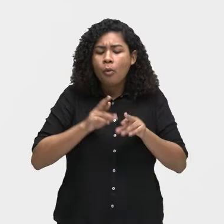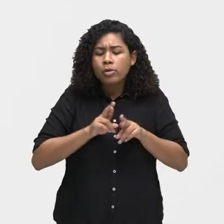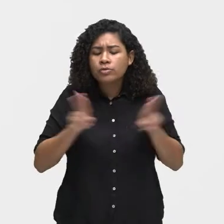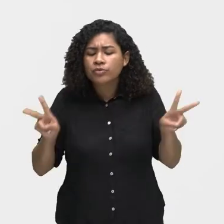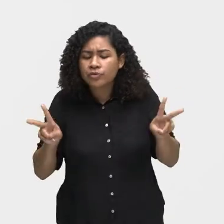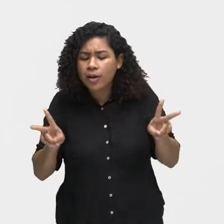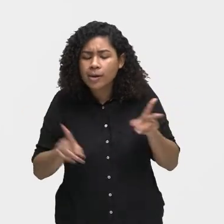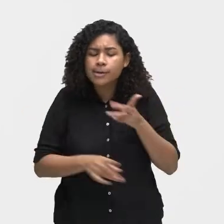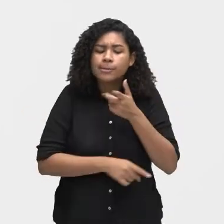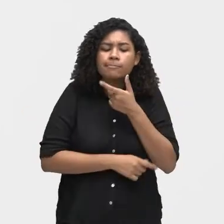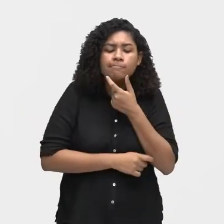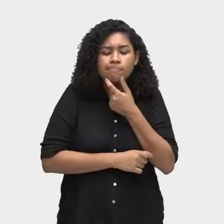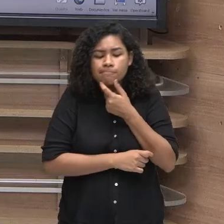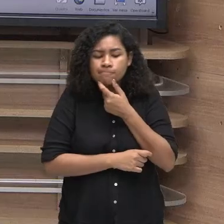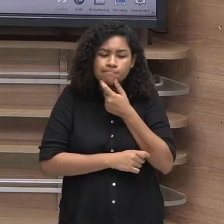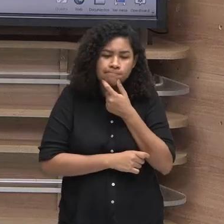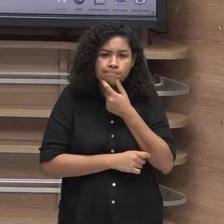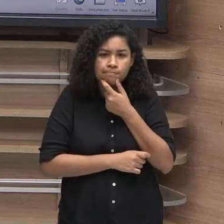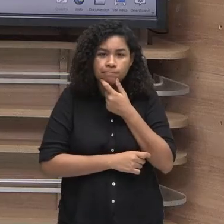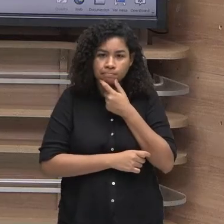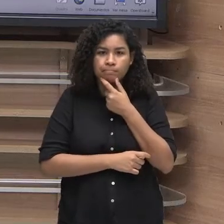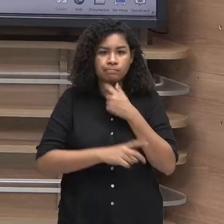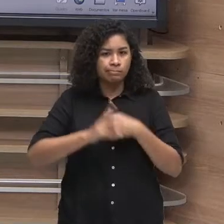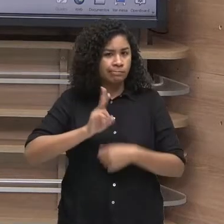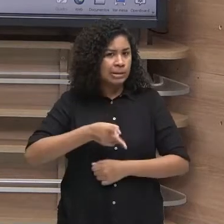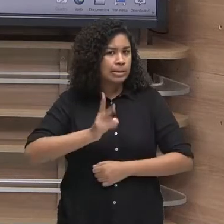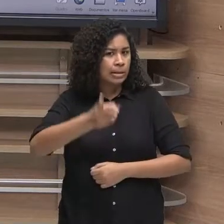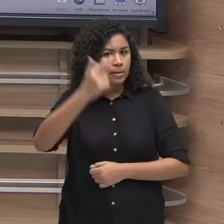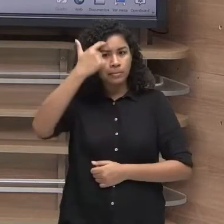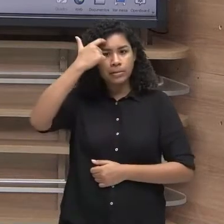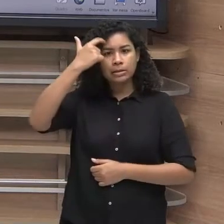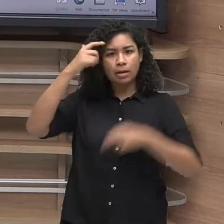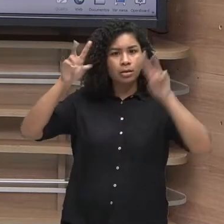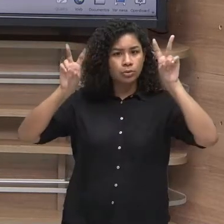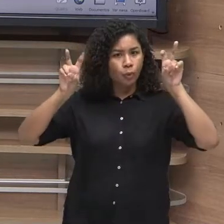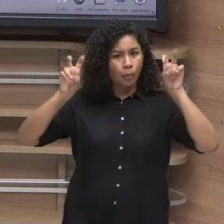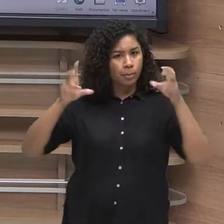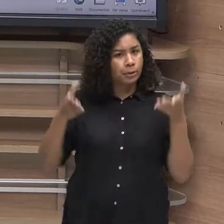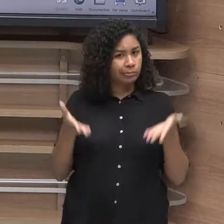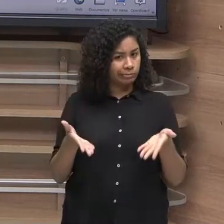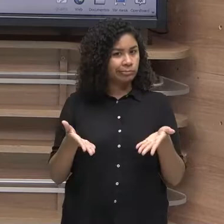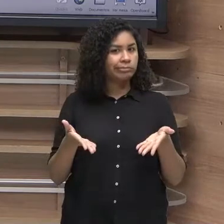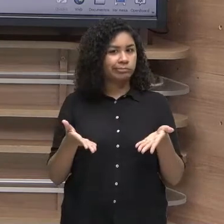o discernimento que eu faço quando eu penso em relação a tudo isso?